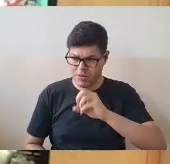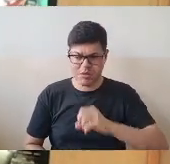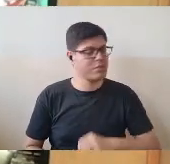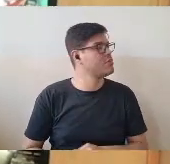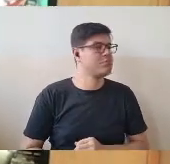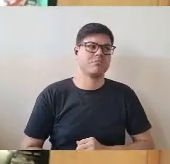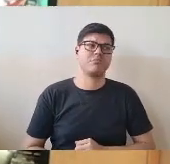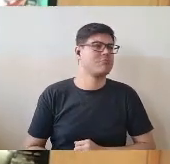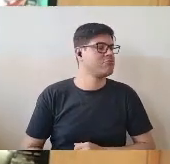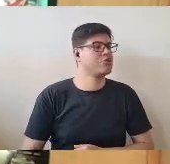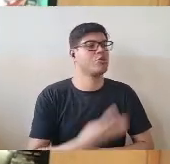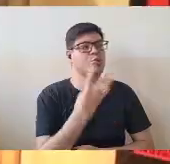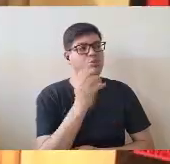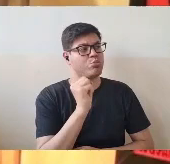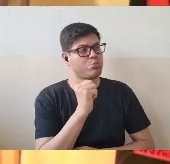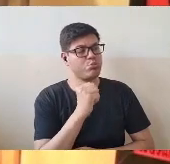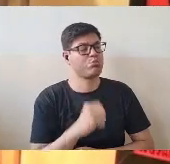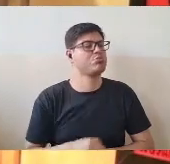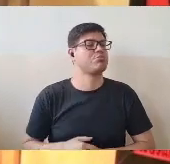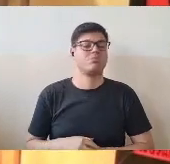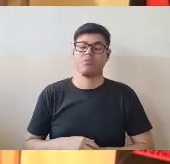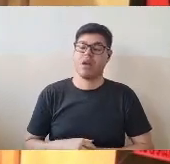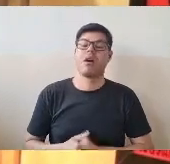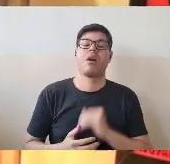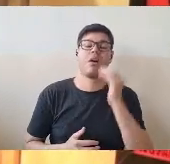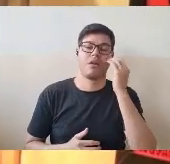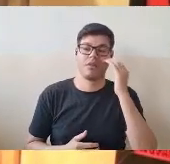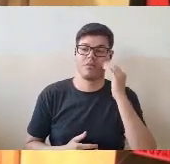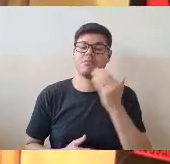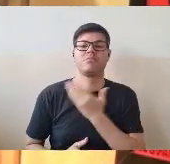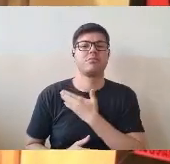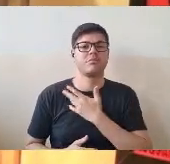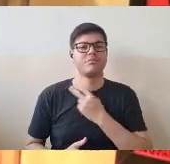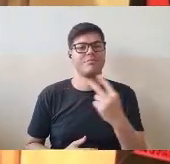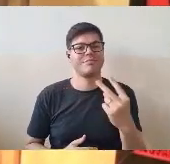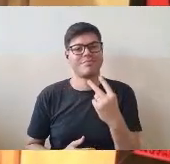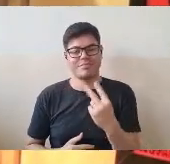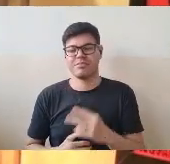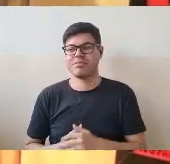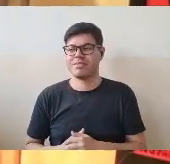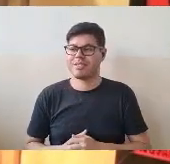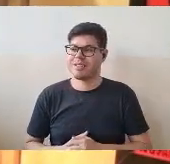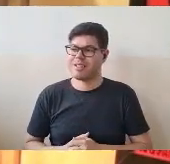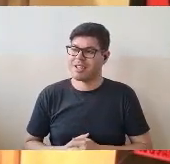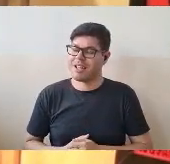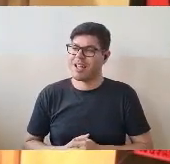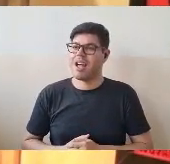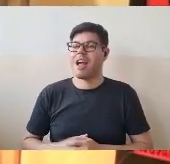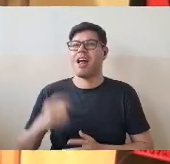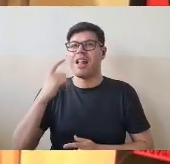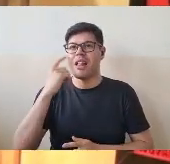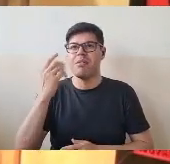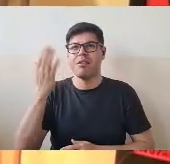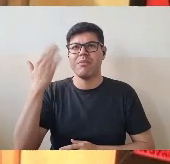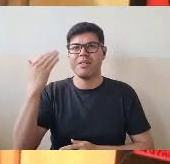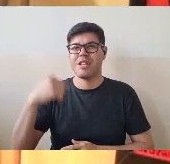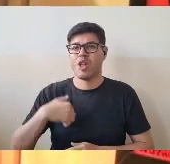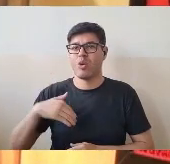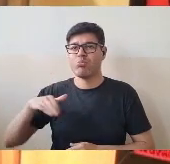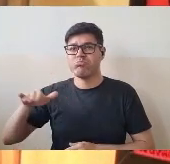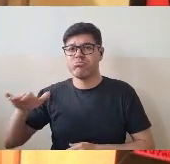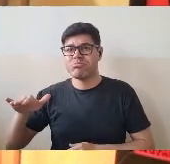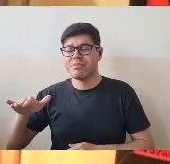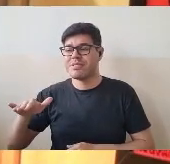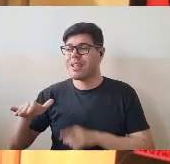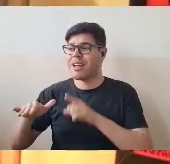muitos amigos que estão nos vendo e falam assim, eu era criança, ele cuidava de mim. Você formou muito novo, né, Jardel?